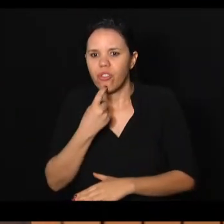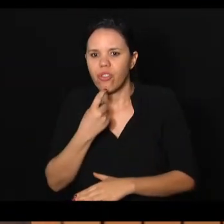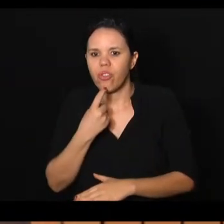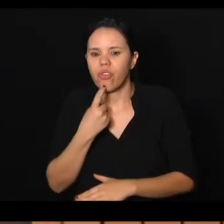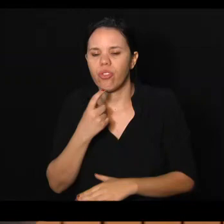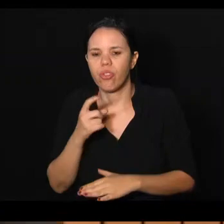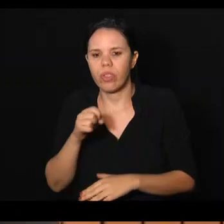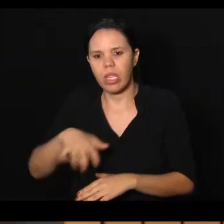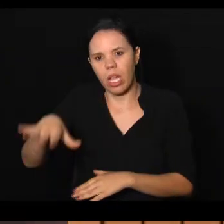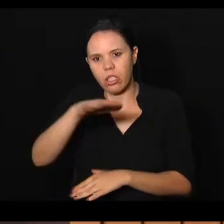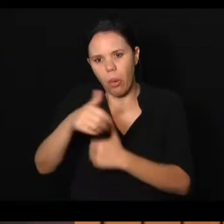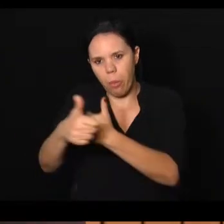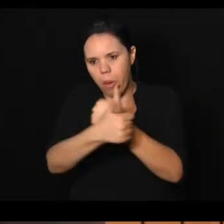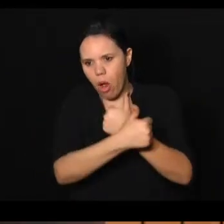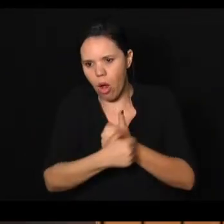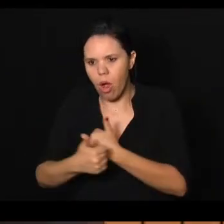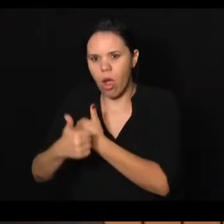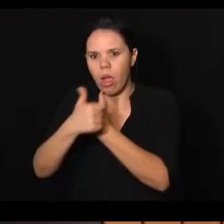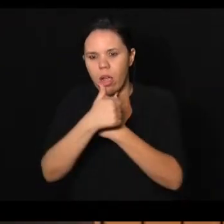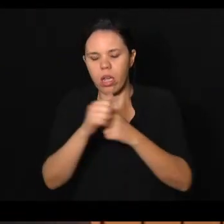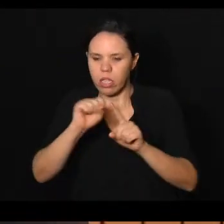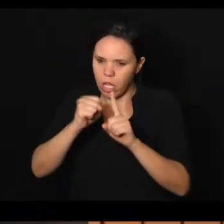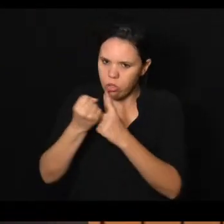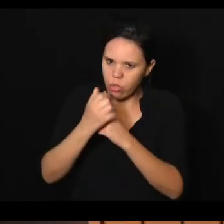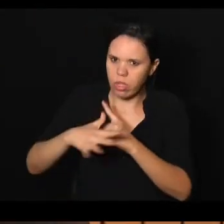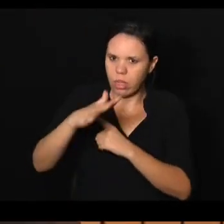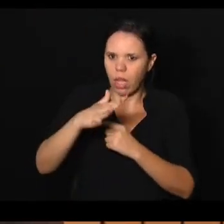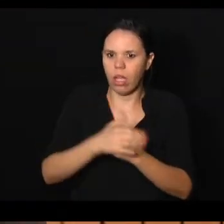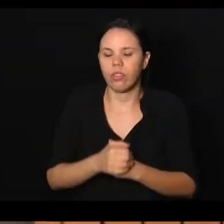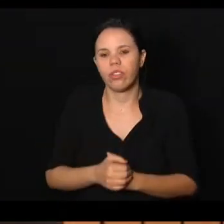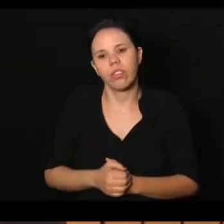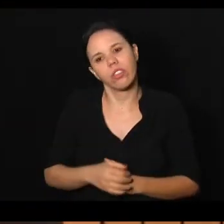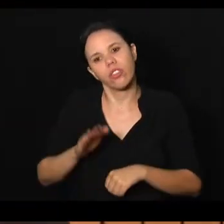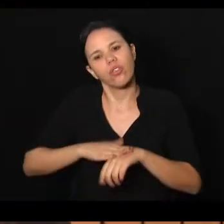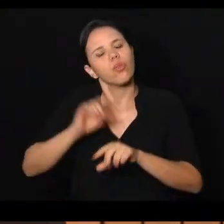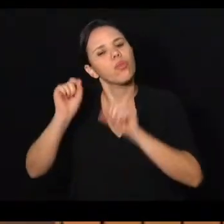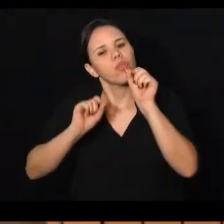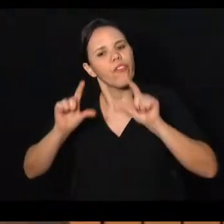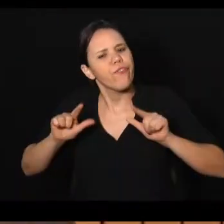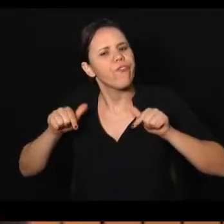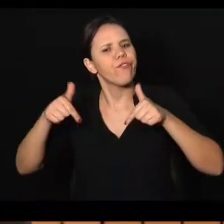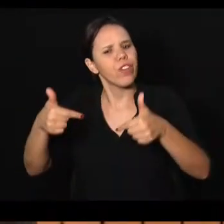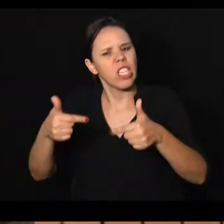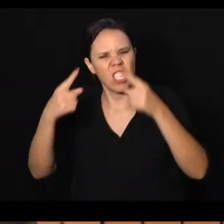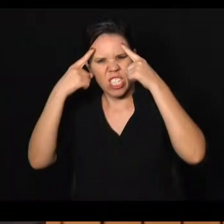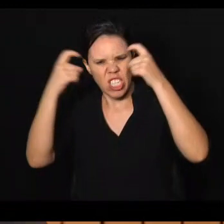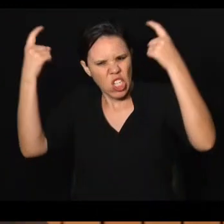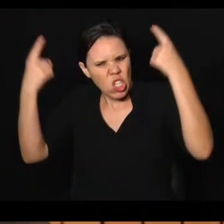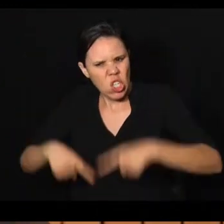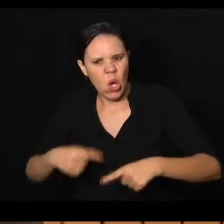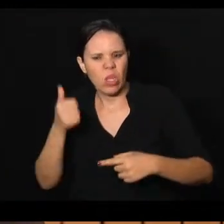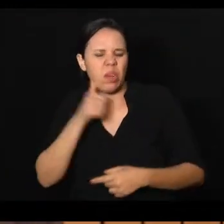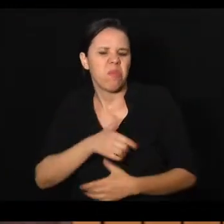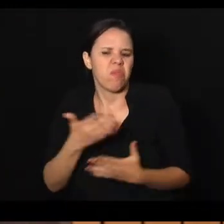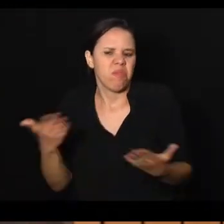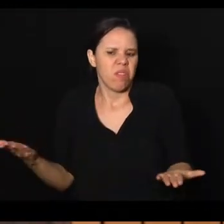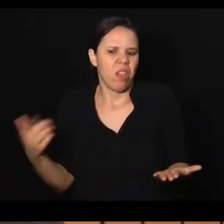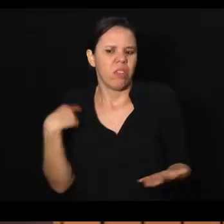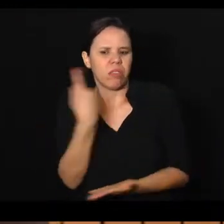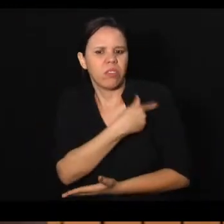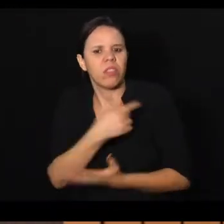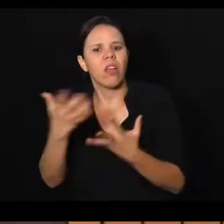vereadores da região, com a sociedade, sobre o enfrentamento à violência contra a mulher. Porque